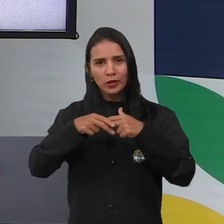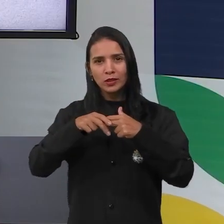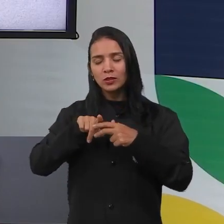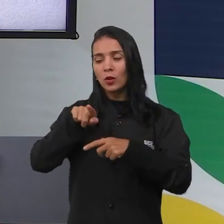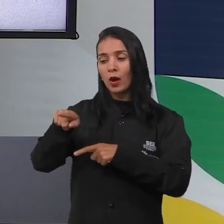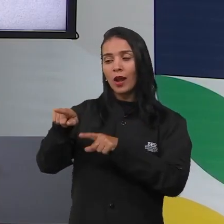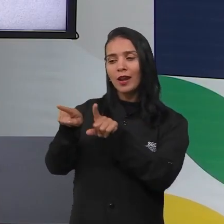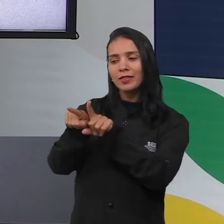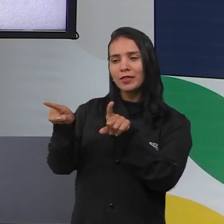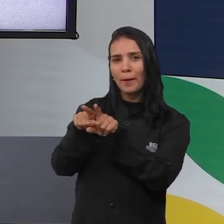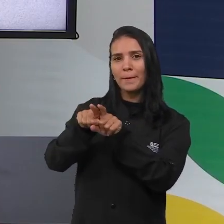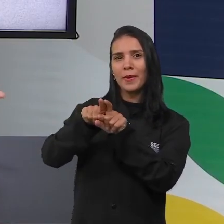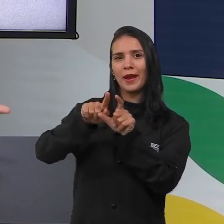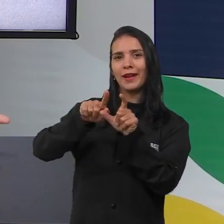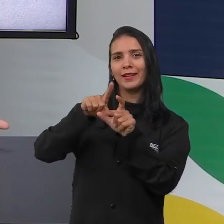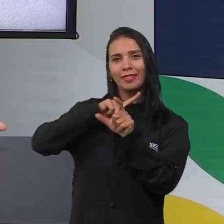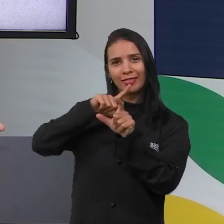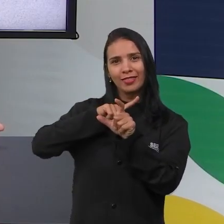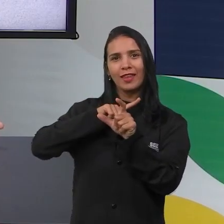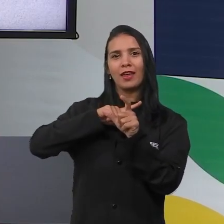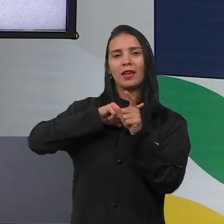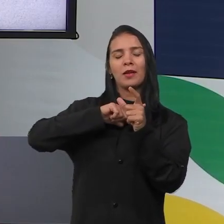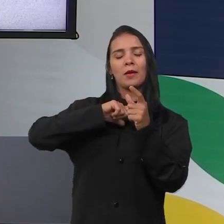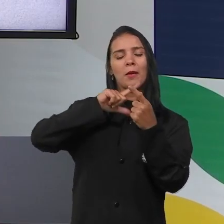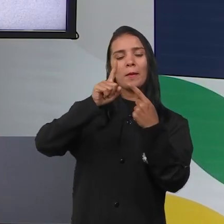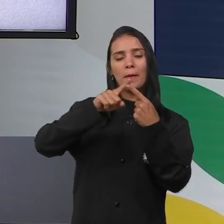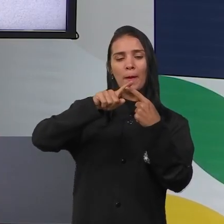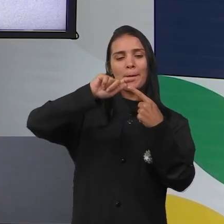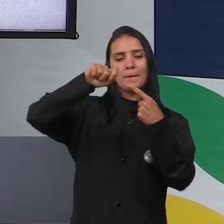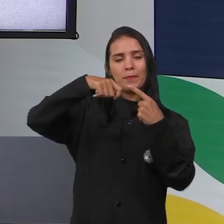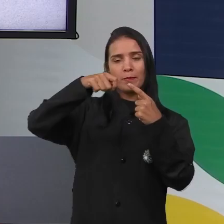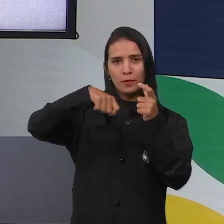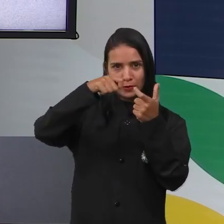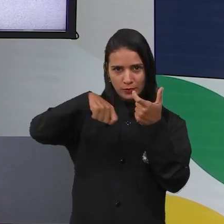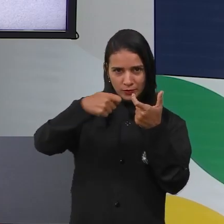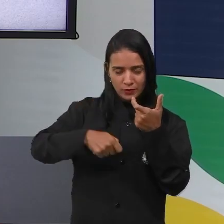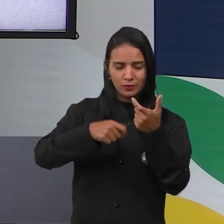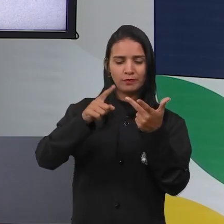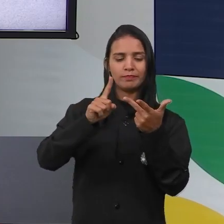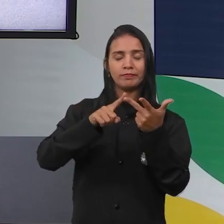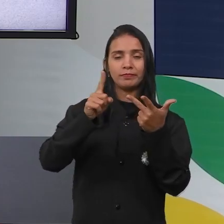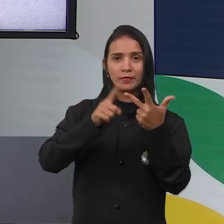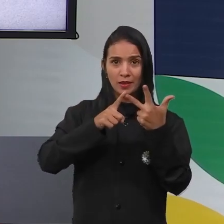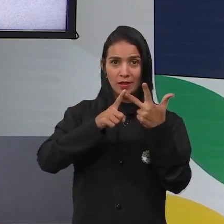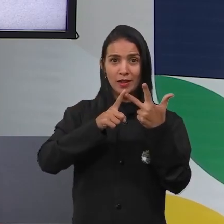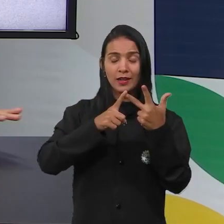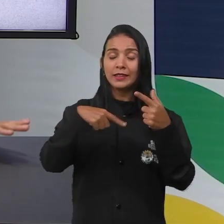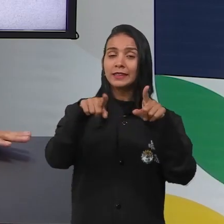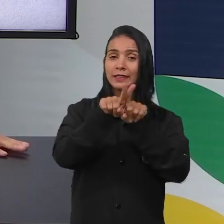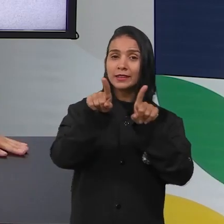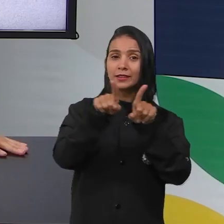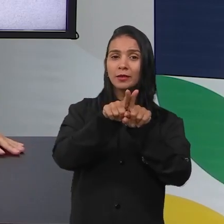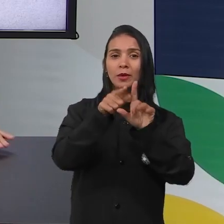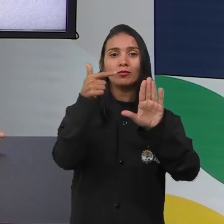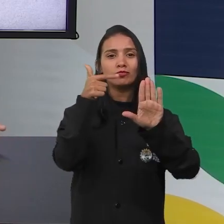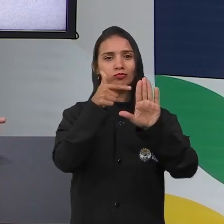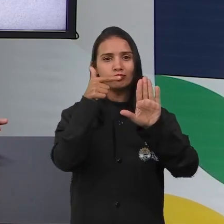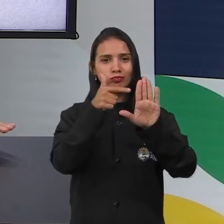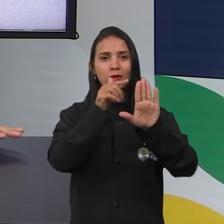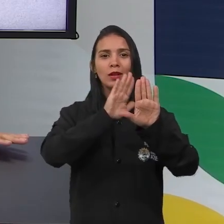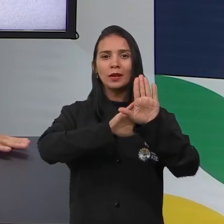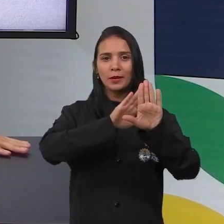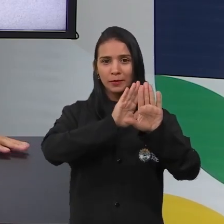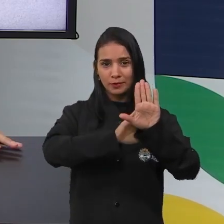polissemia, porque é uma multiplicidade da palavra mole, tem um múltiplo significado. E também pode ser